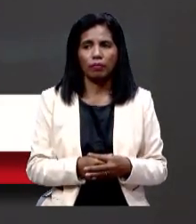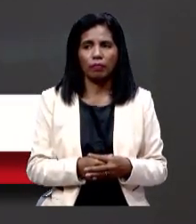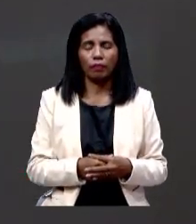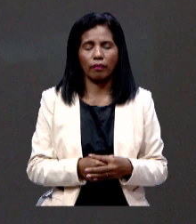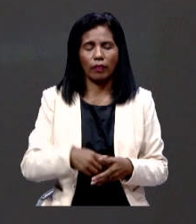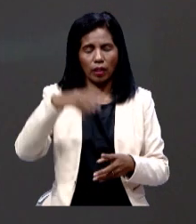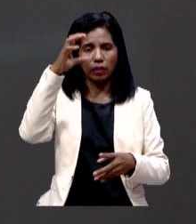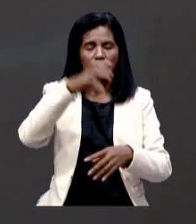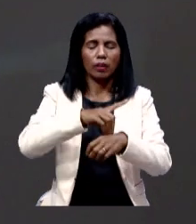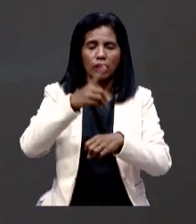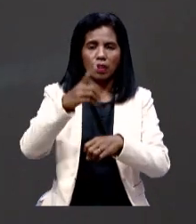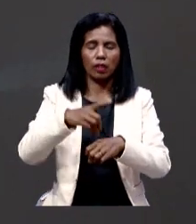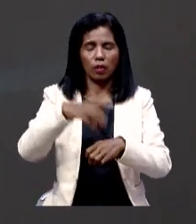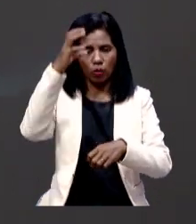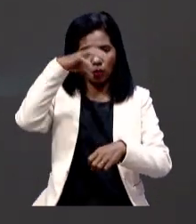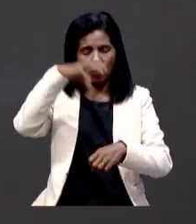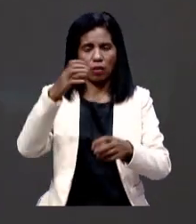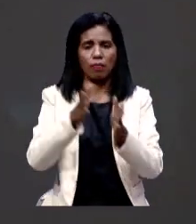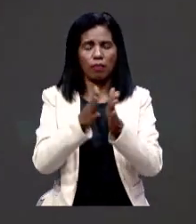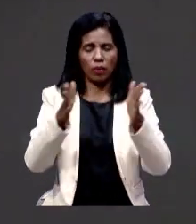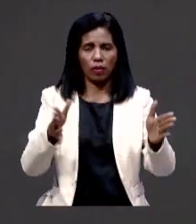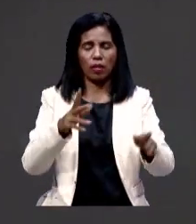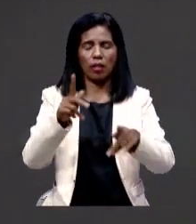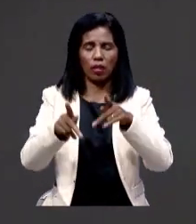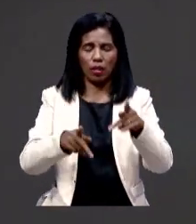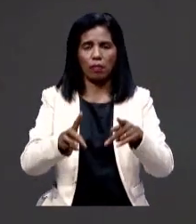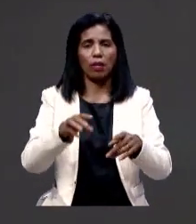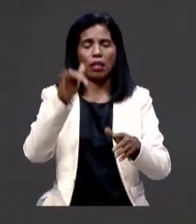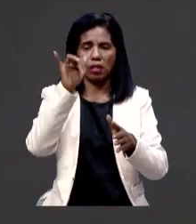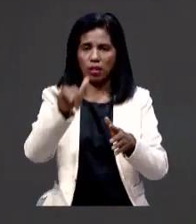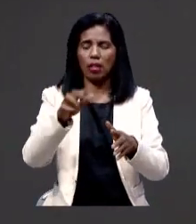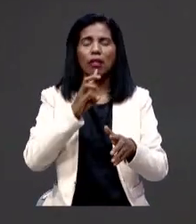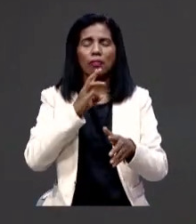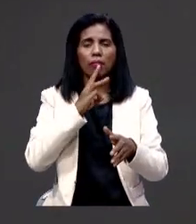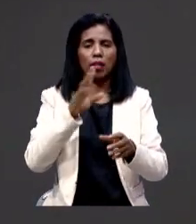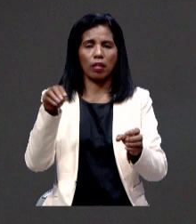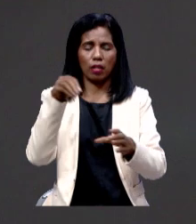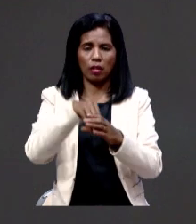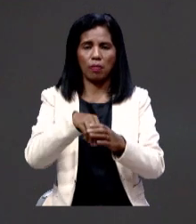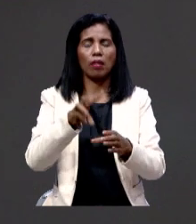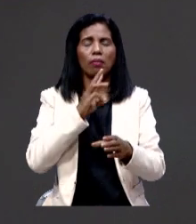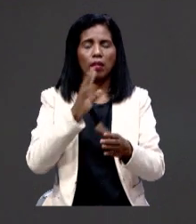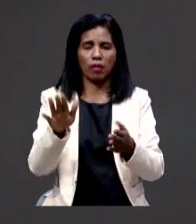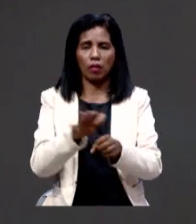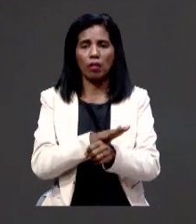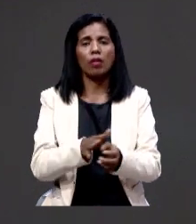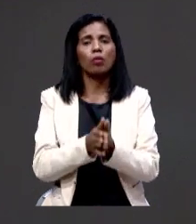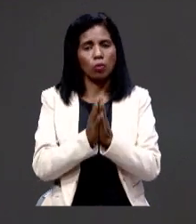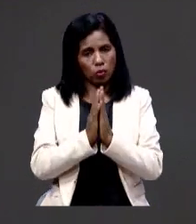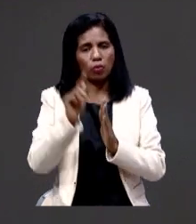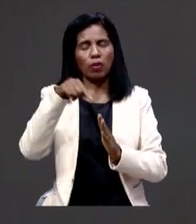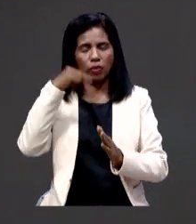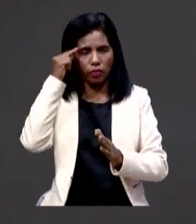inundasang makazi populasang barak los hela he belaran temene maka kara kata bulu usuba